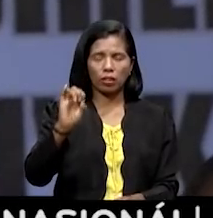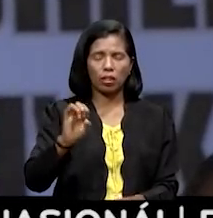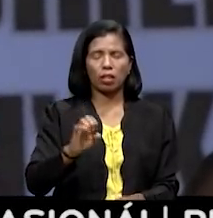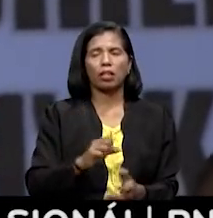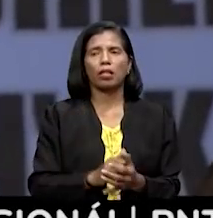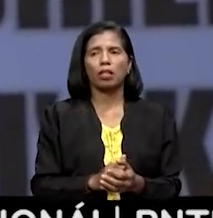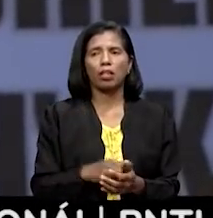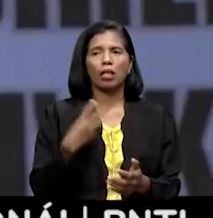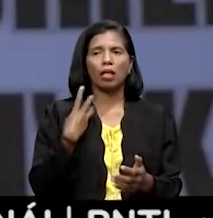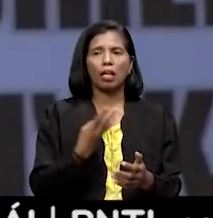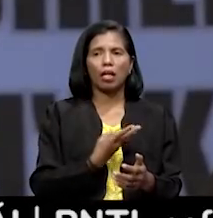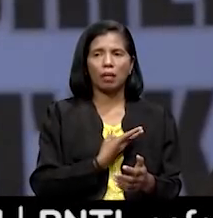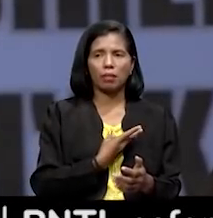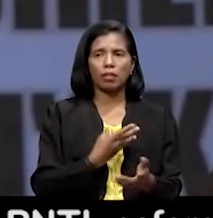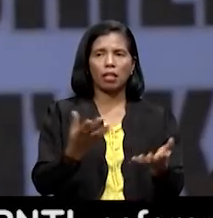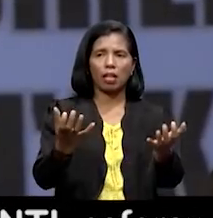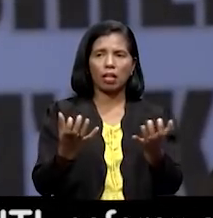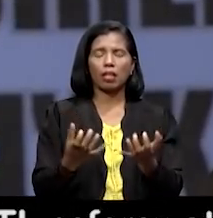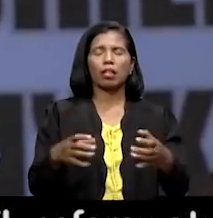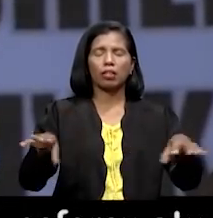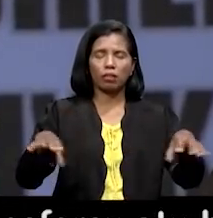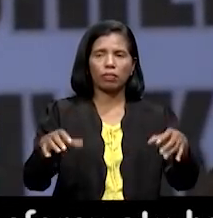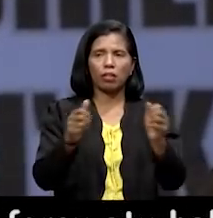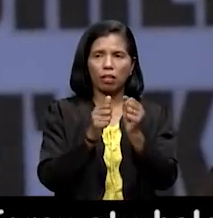A missão é Berra Cara que subisse a ponto.